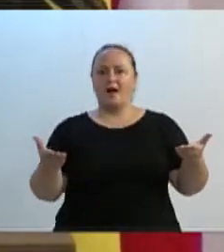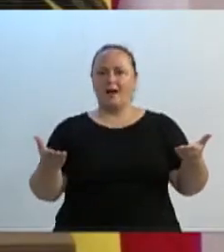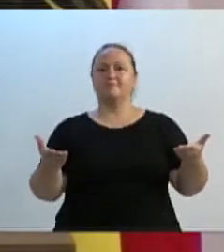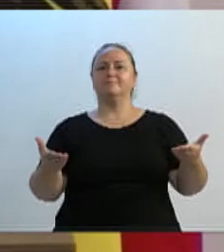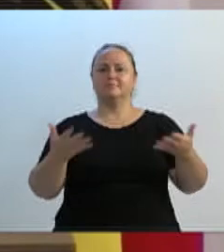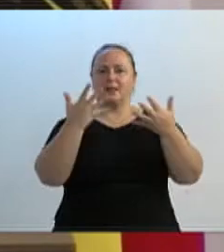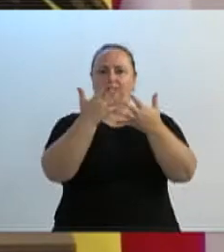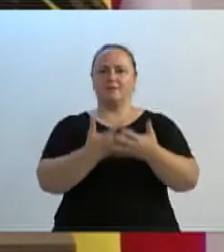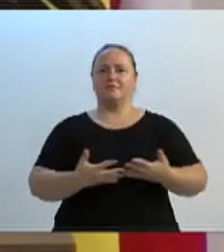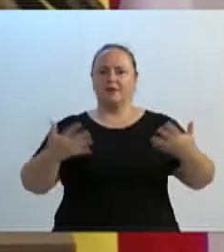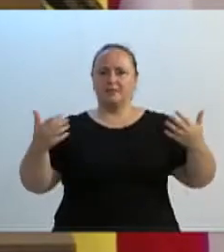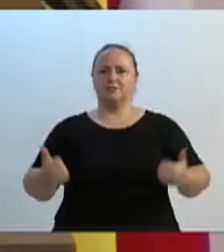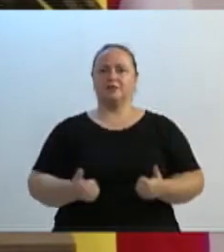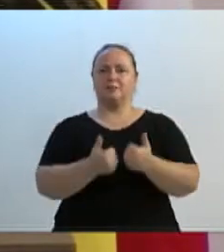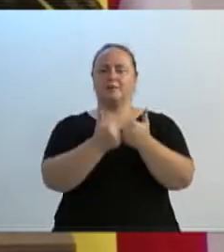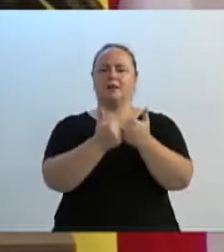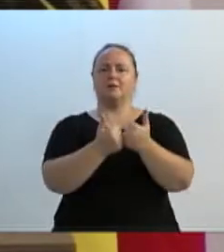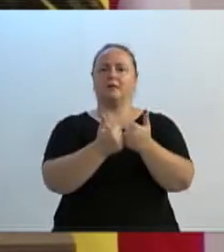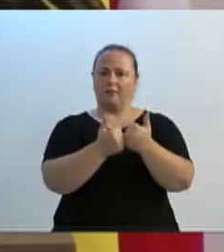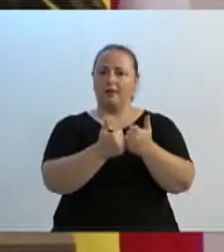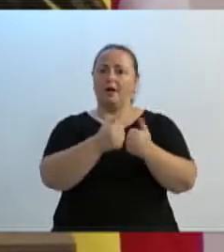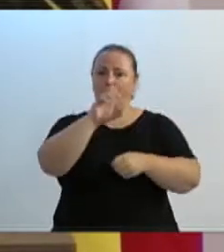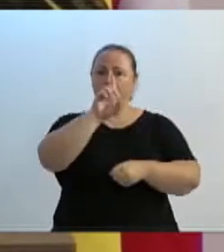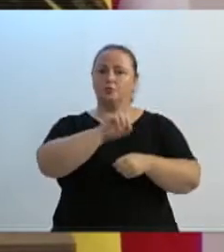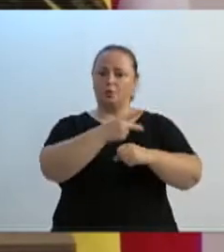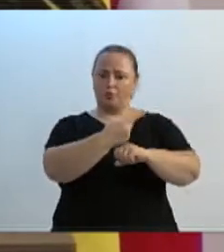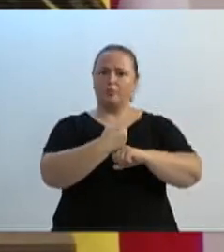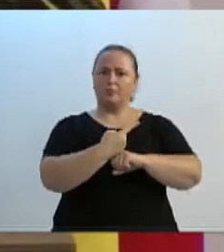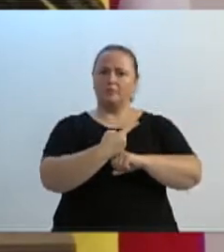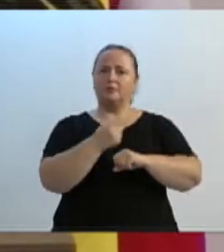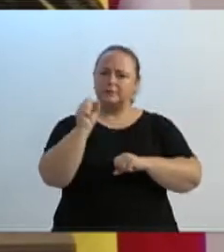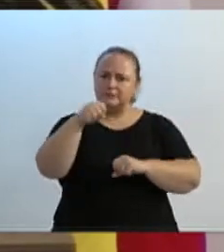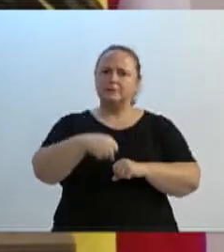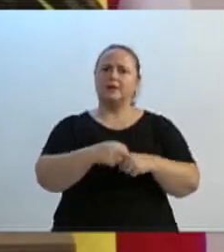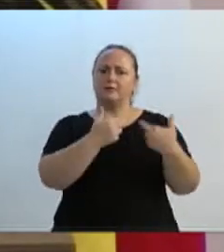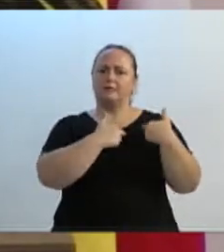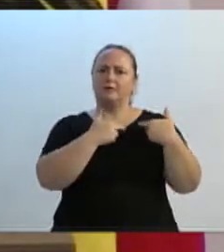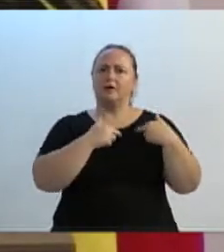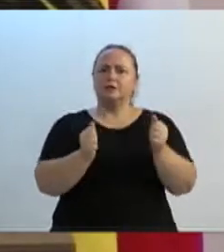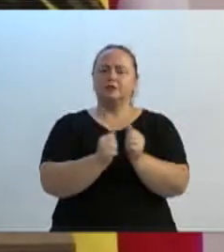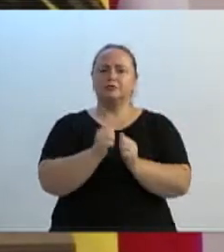Vila Germânica. Me procuraram e falaram, olha, a gente tem a responsabilidade com a nossa cidade, a gente tem essa